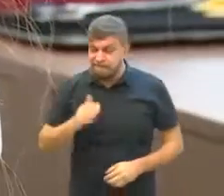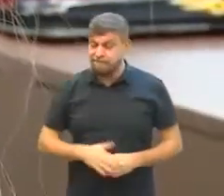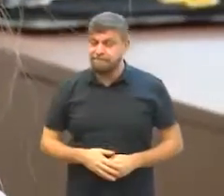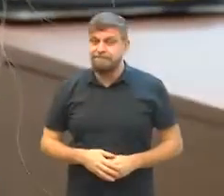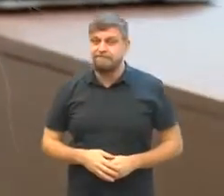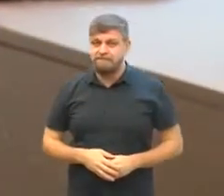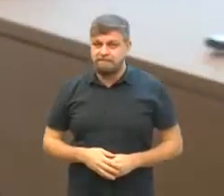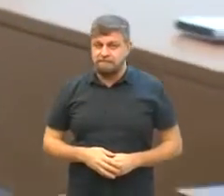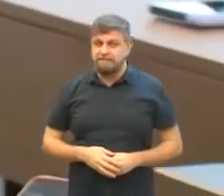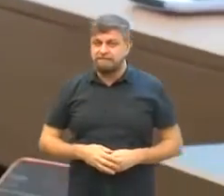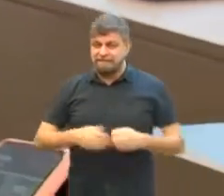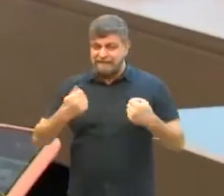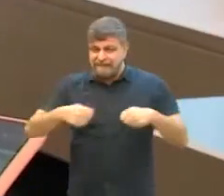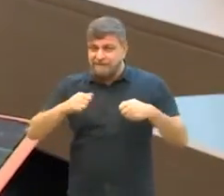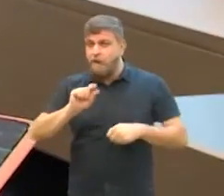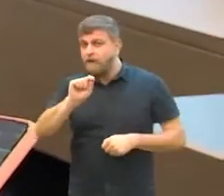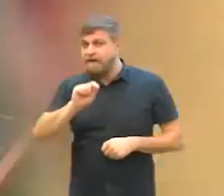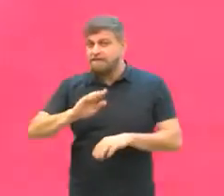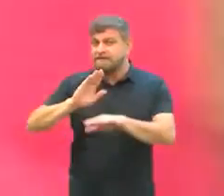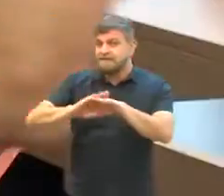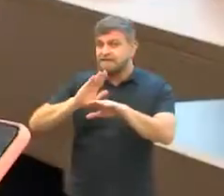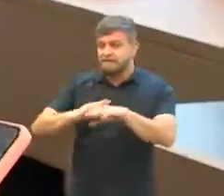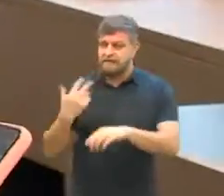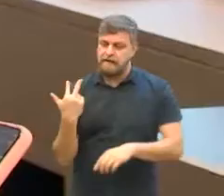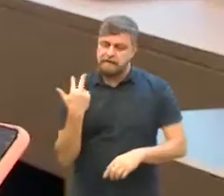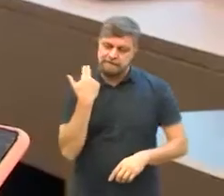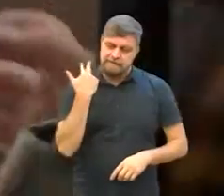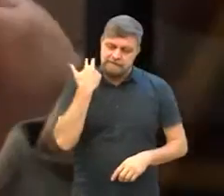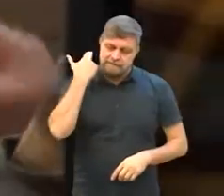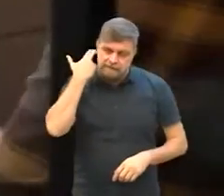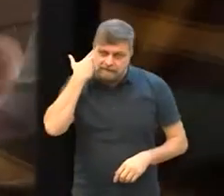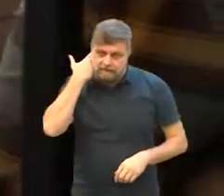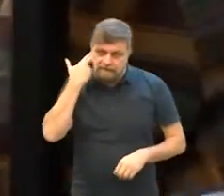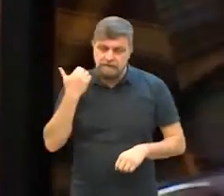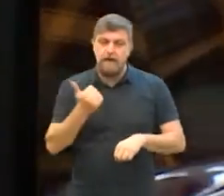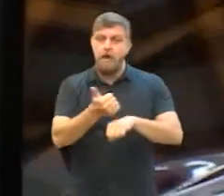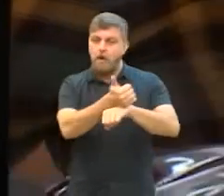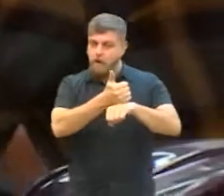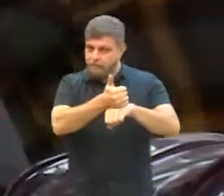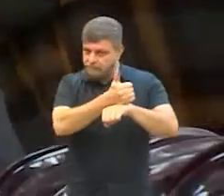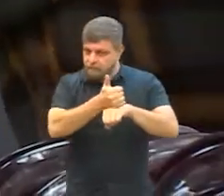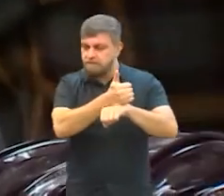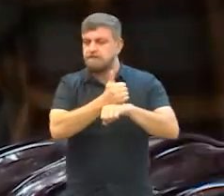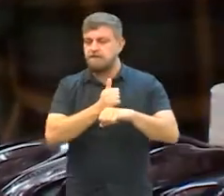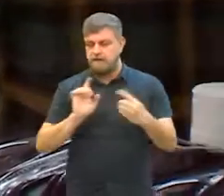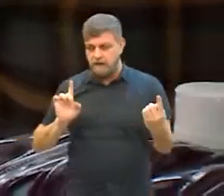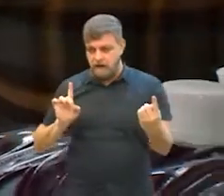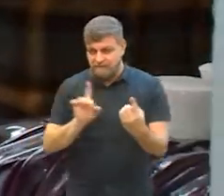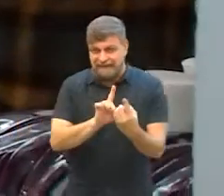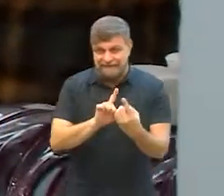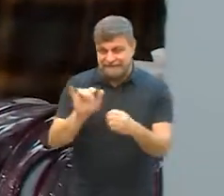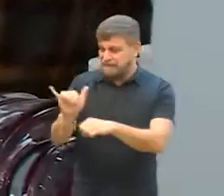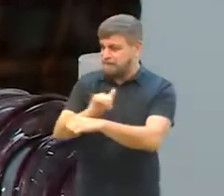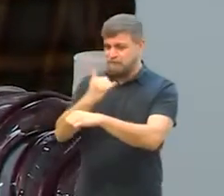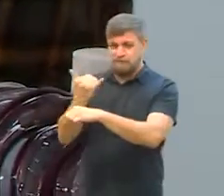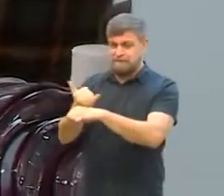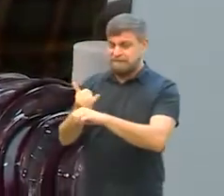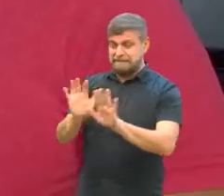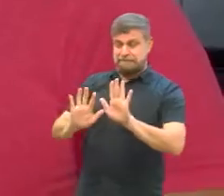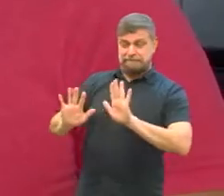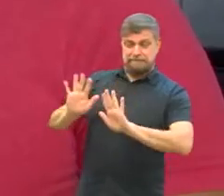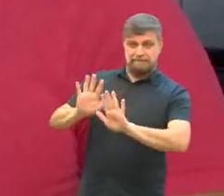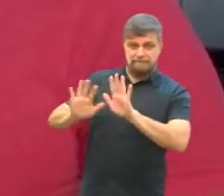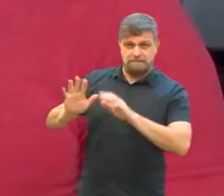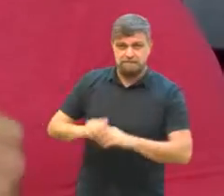não ficando tão simétrico, né? Dependendo do que você vai fazer, eu acho legal sim procurar um cabeleireiro. Tem muita gente que procura o